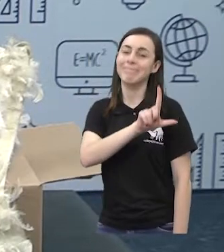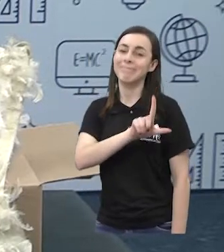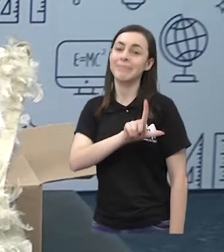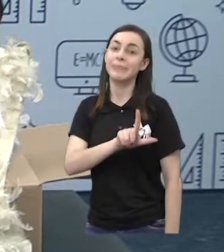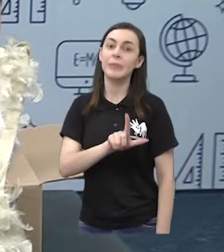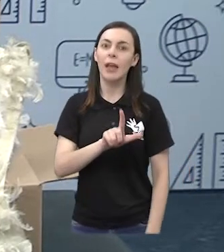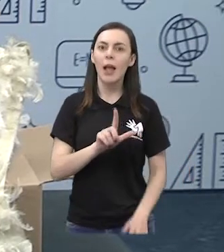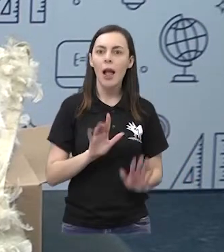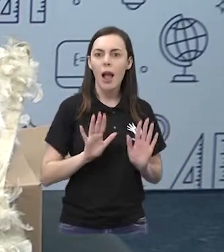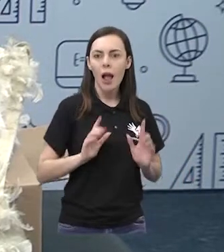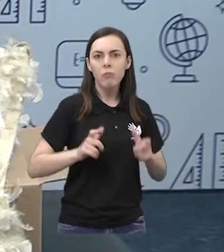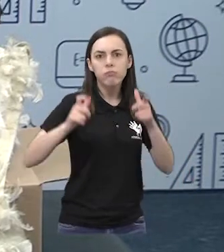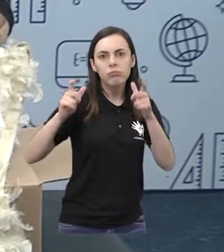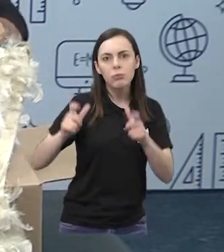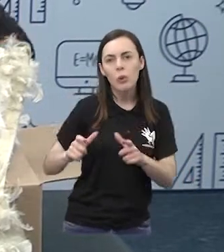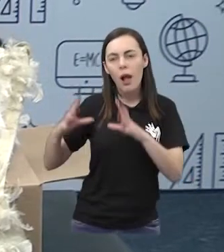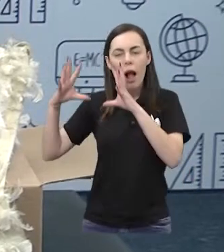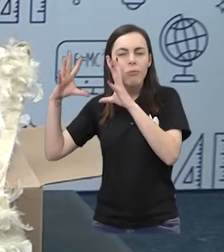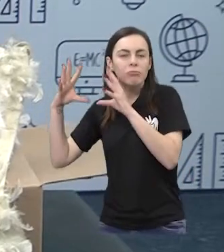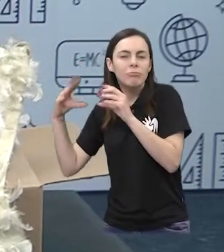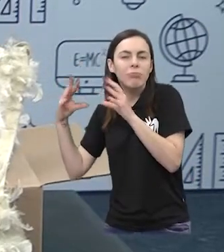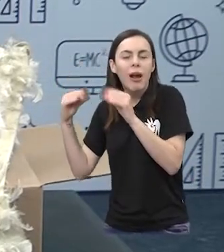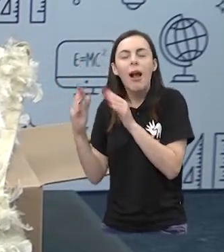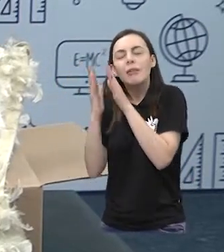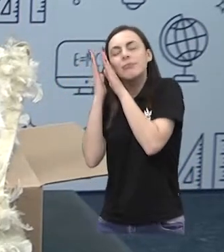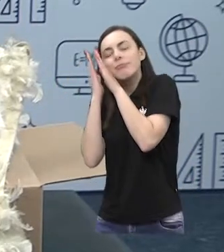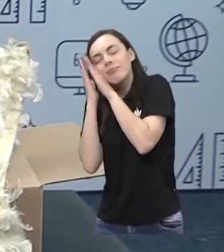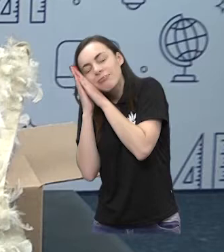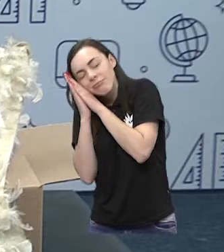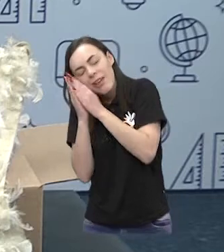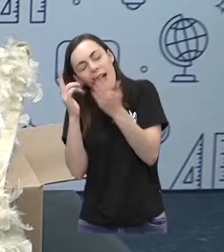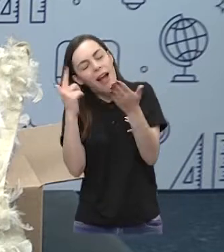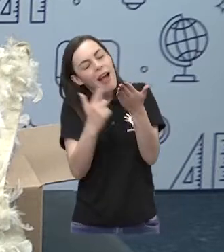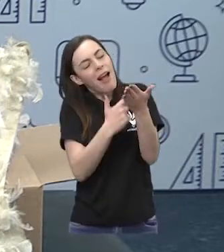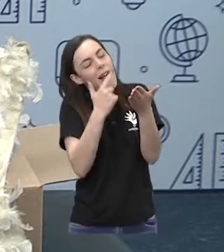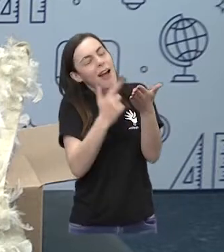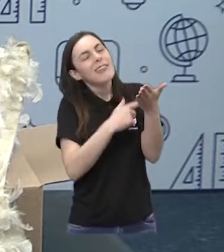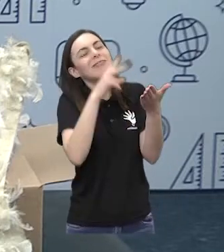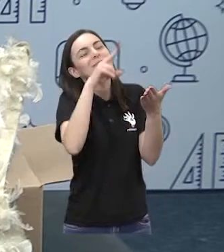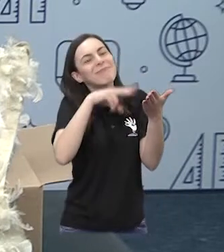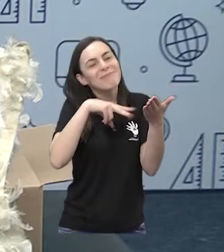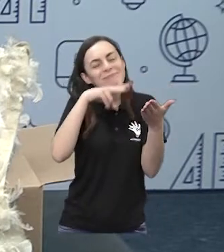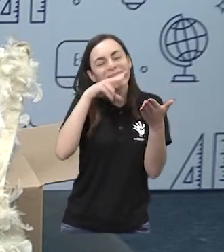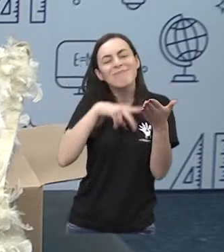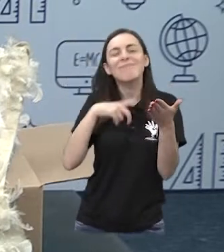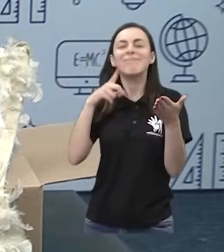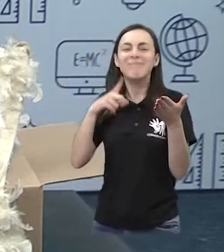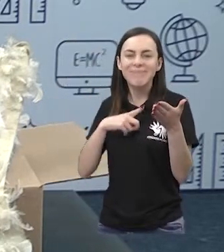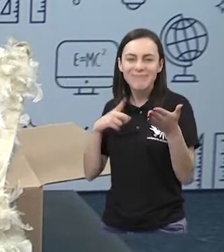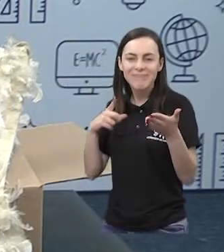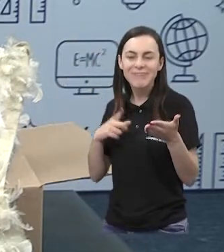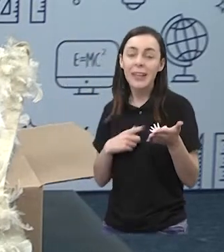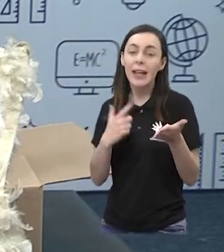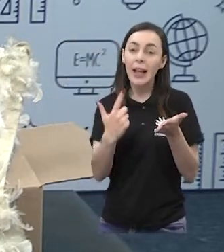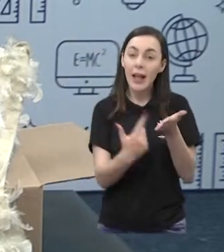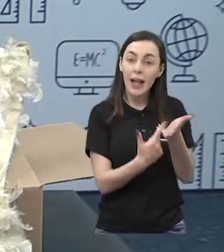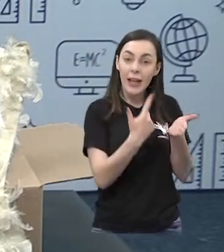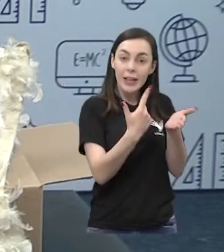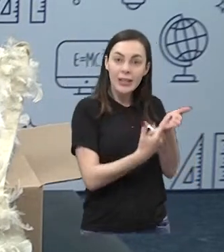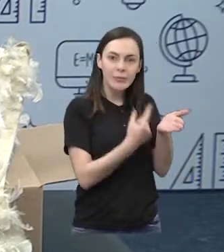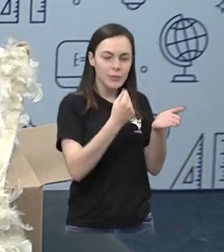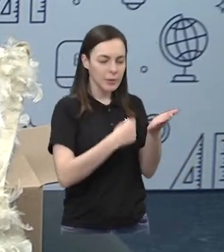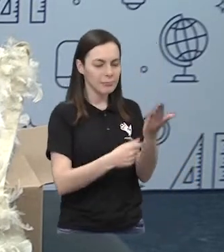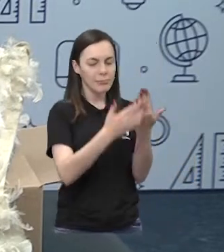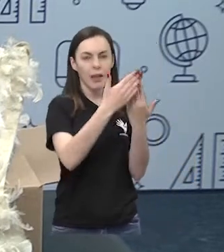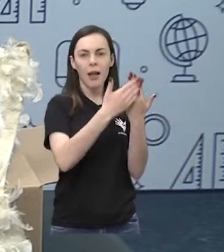literatura no travesseiro quanta leitura nosso amigo de capadura